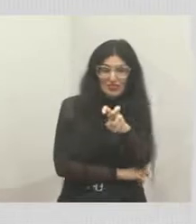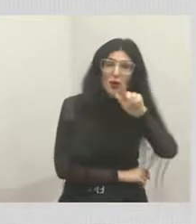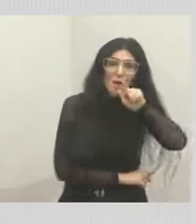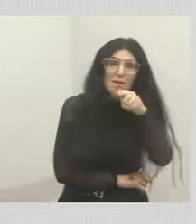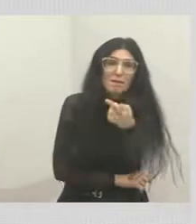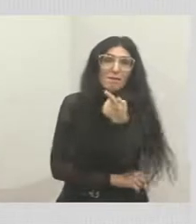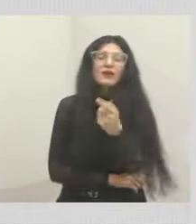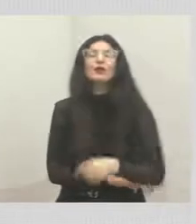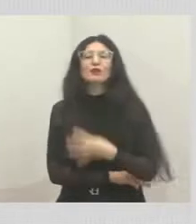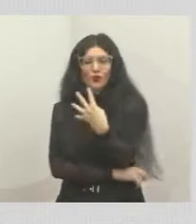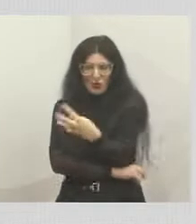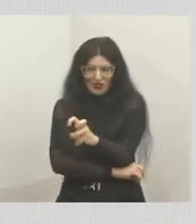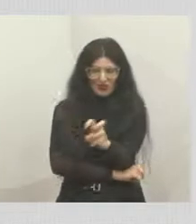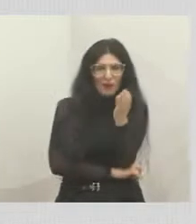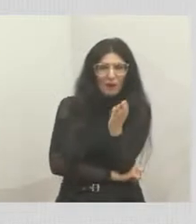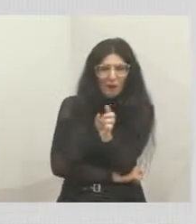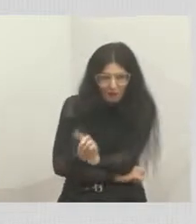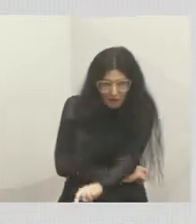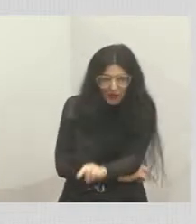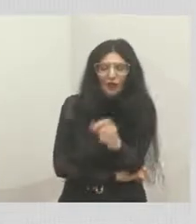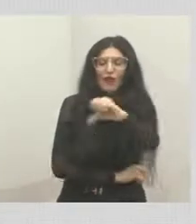588.425.000, a um percentual de